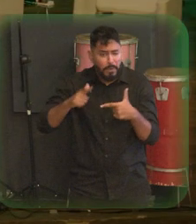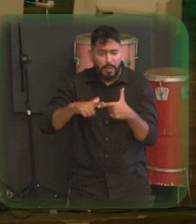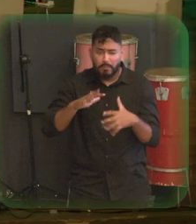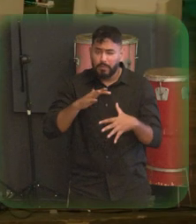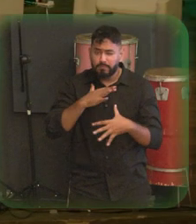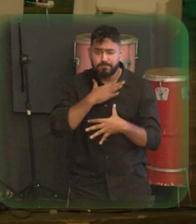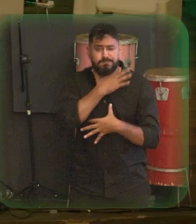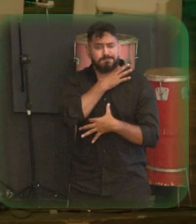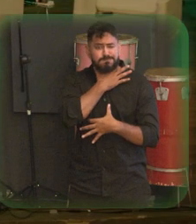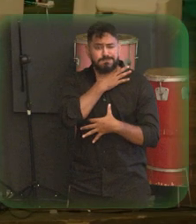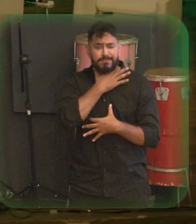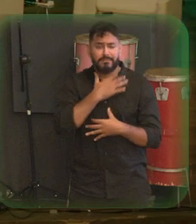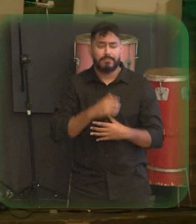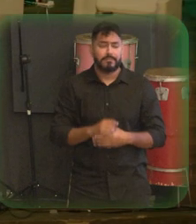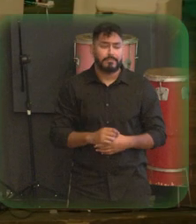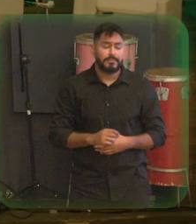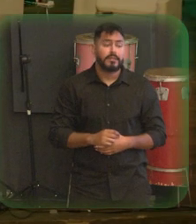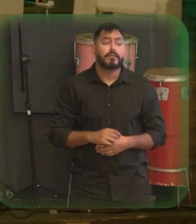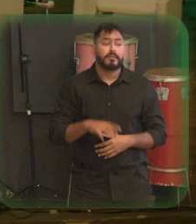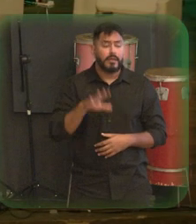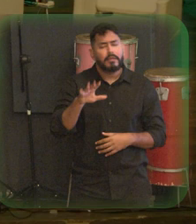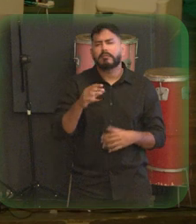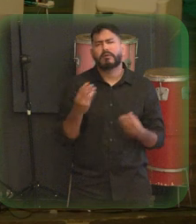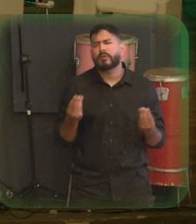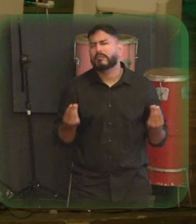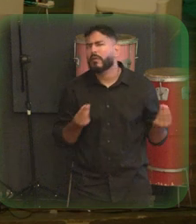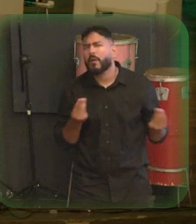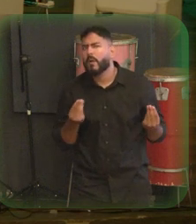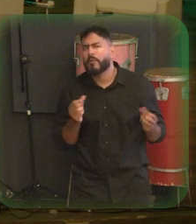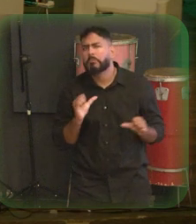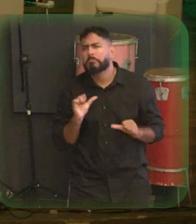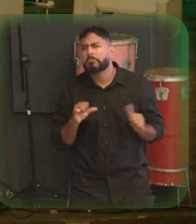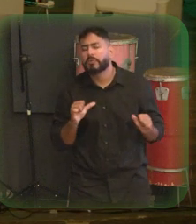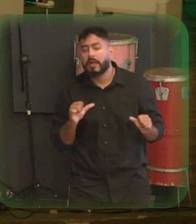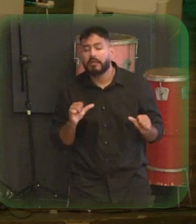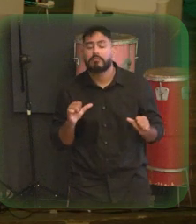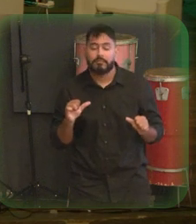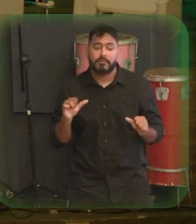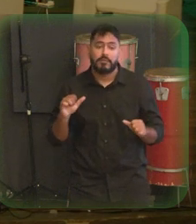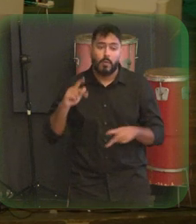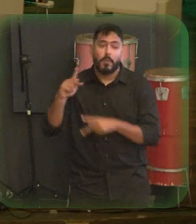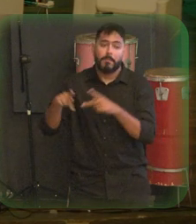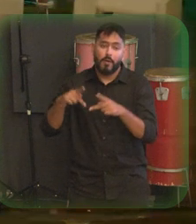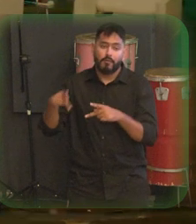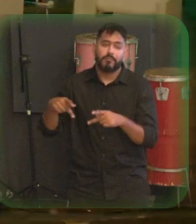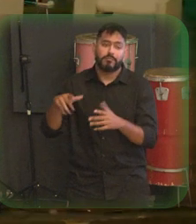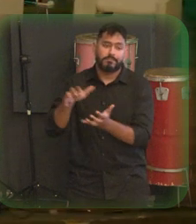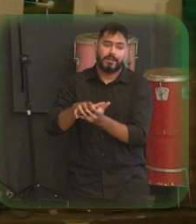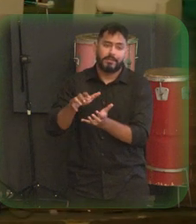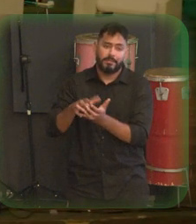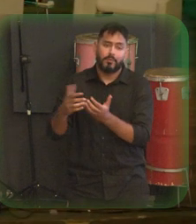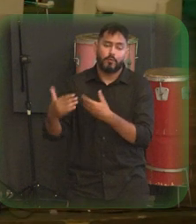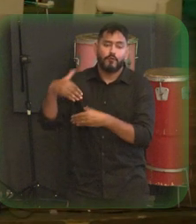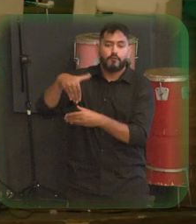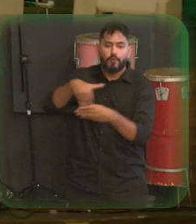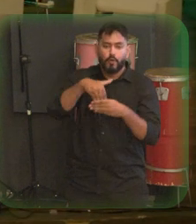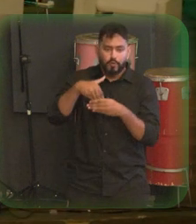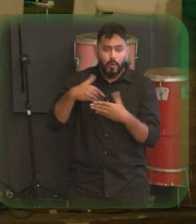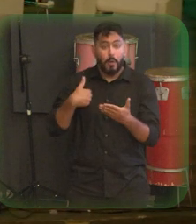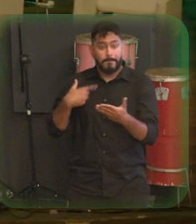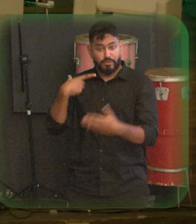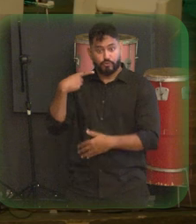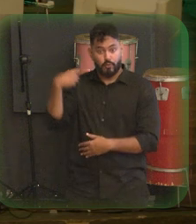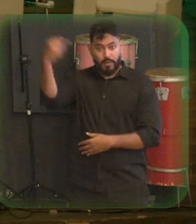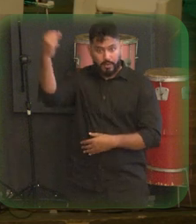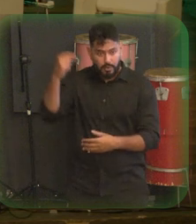mudar? O povo em Pernambuco me trouxe aqui para poder liderar um processo de mudança. E como errar menos